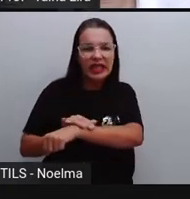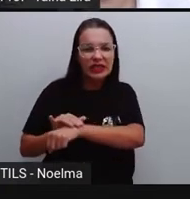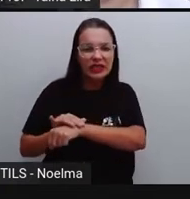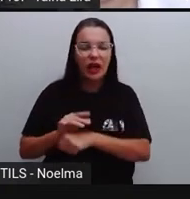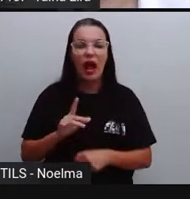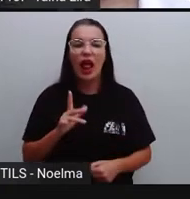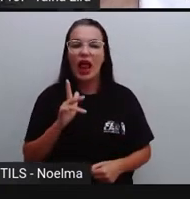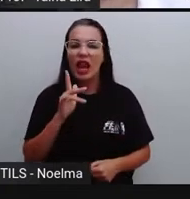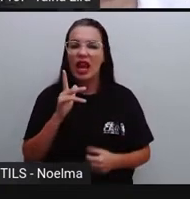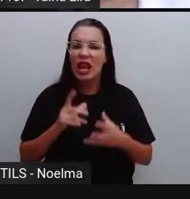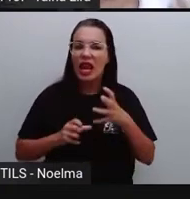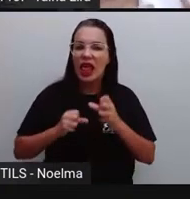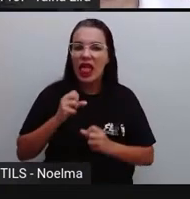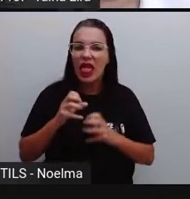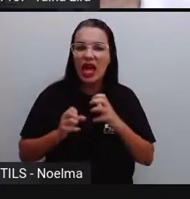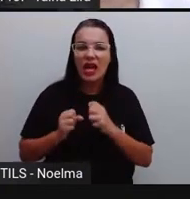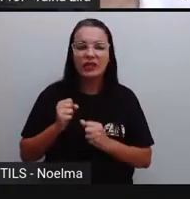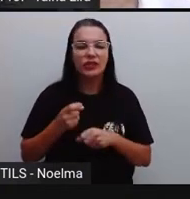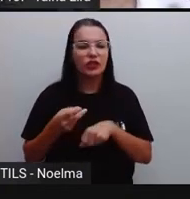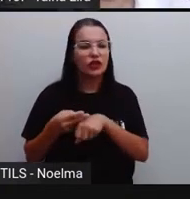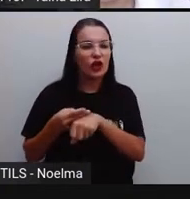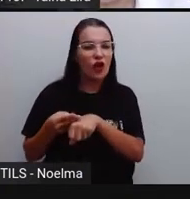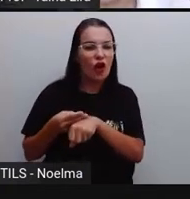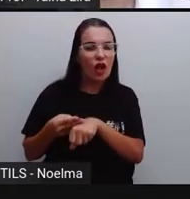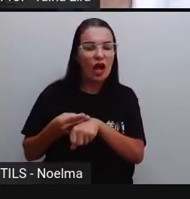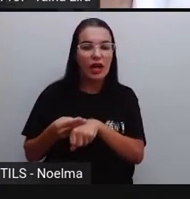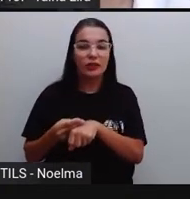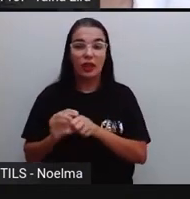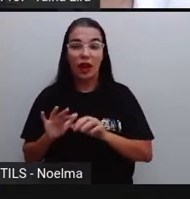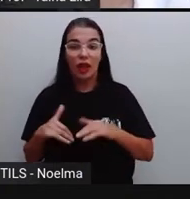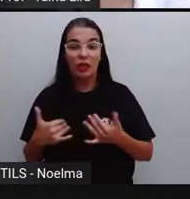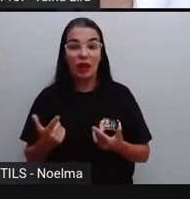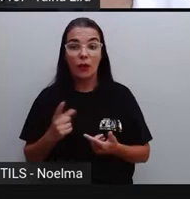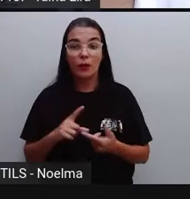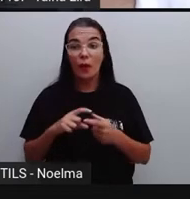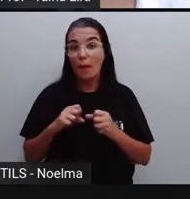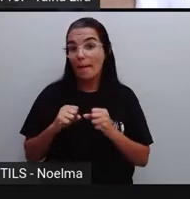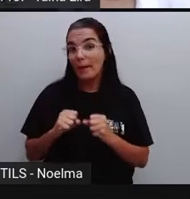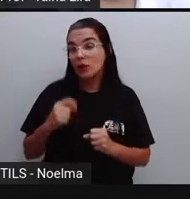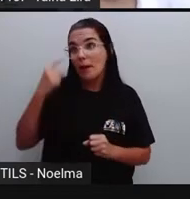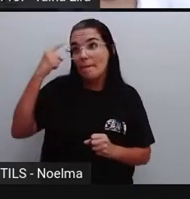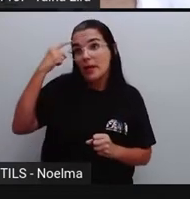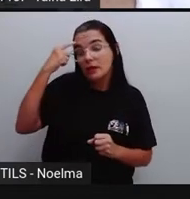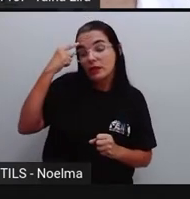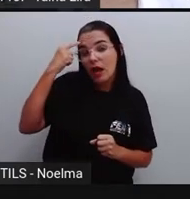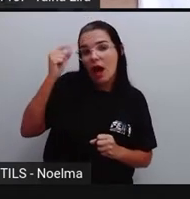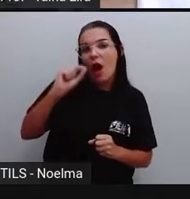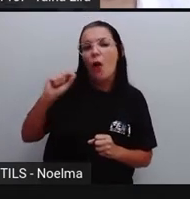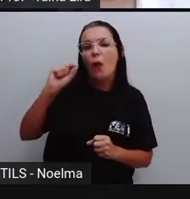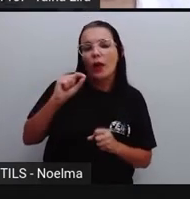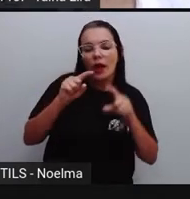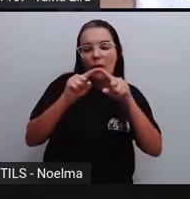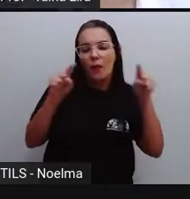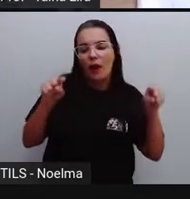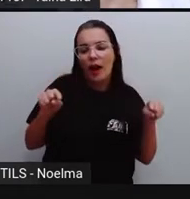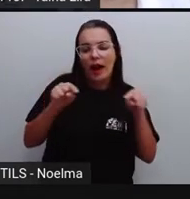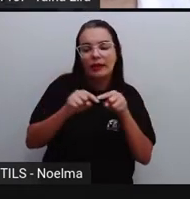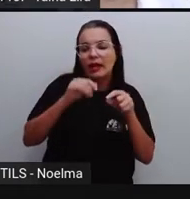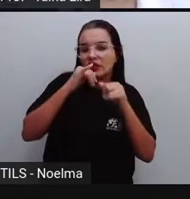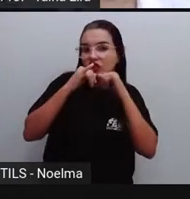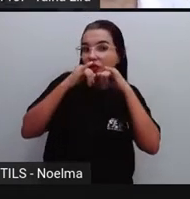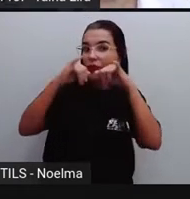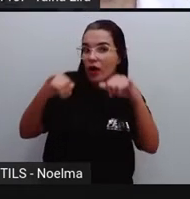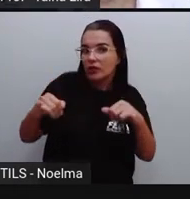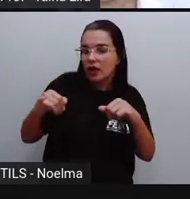a chocolate. Então, a gente não pode pensar aí em um cartaz onde eu